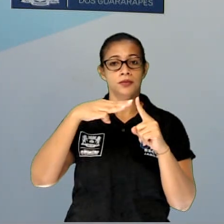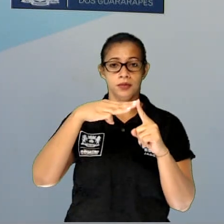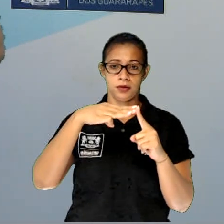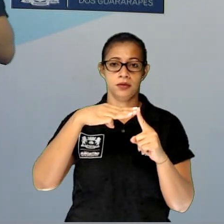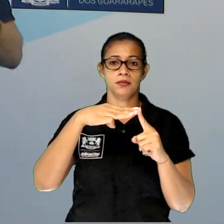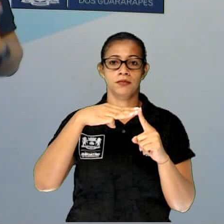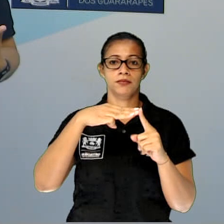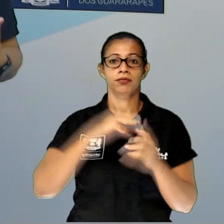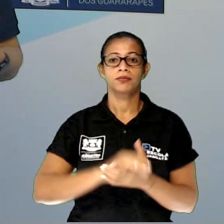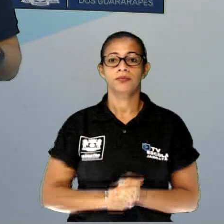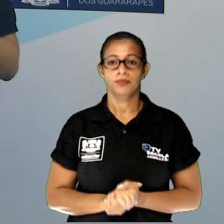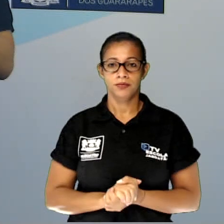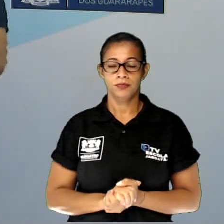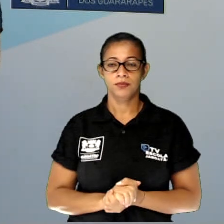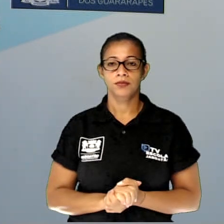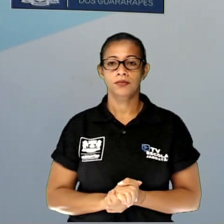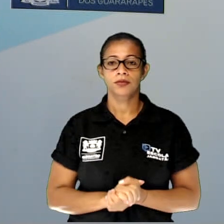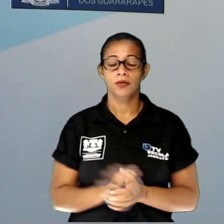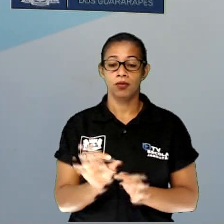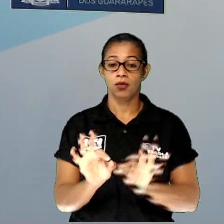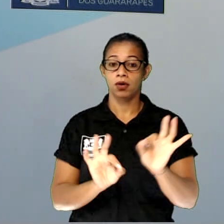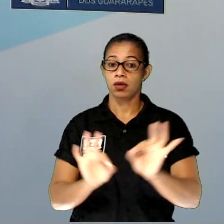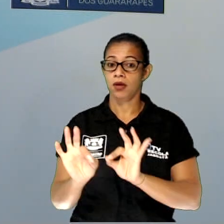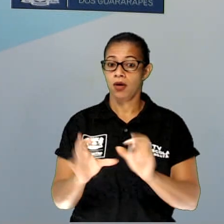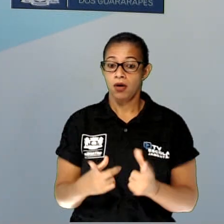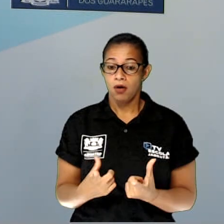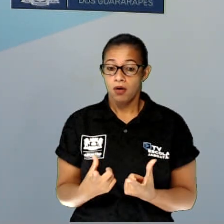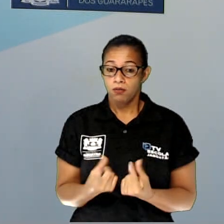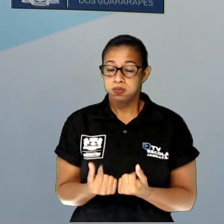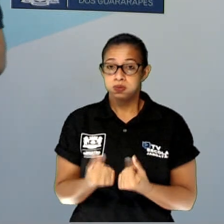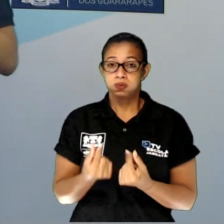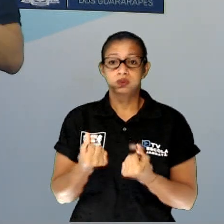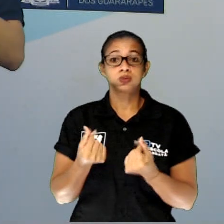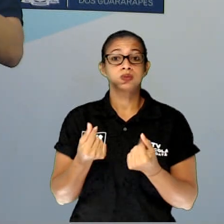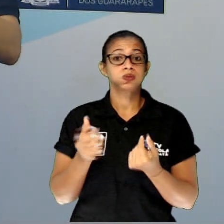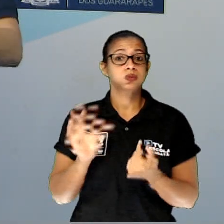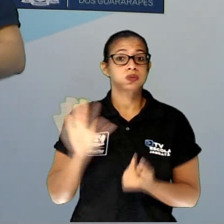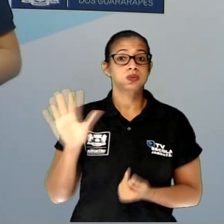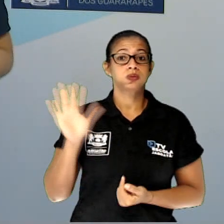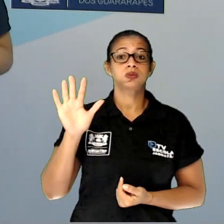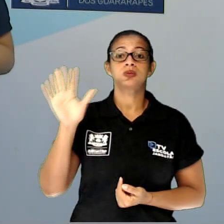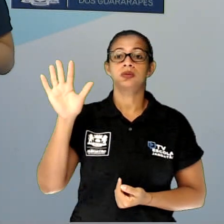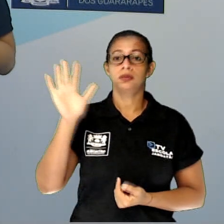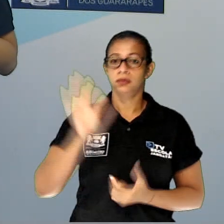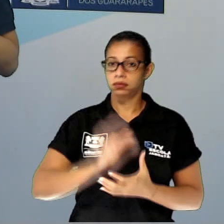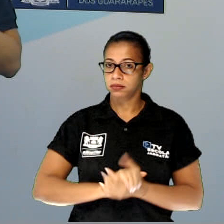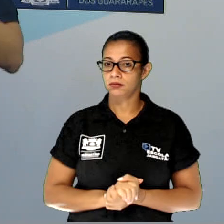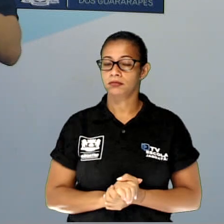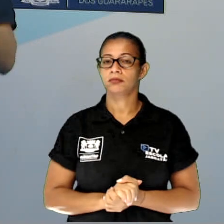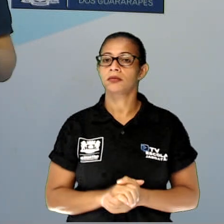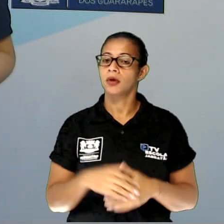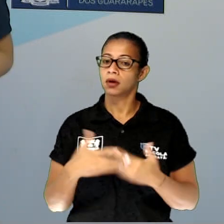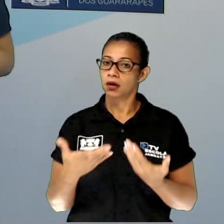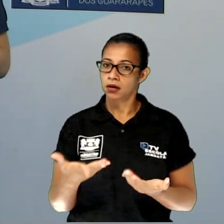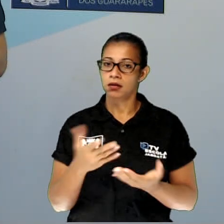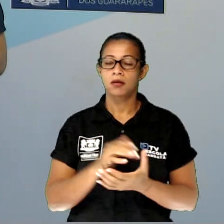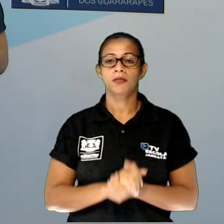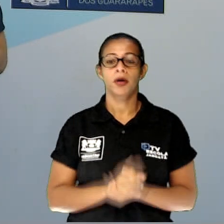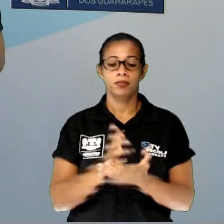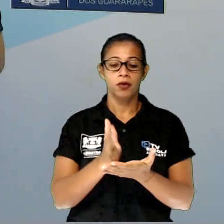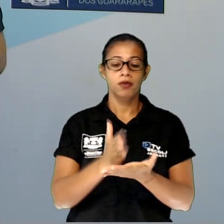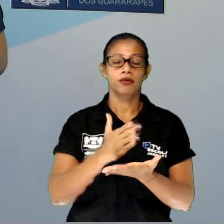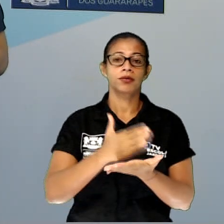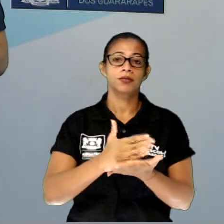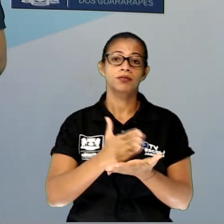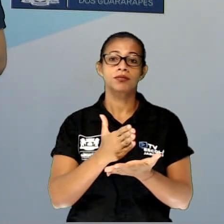plano ambicioso e caro, né? Então, para financiar a construção das obras, como por exemplo de